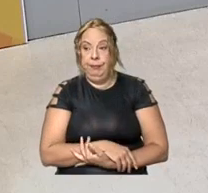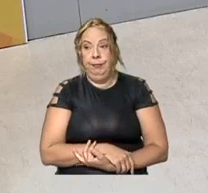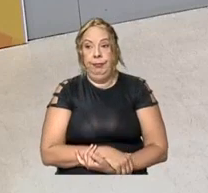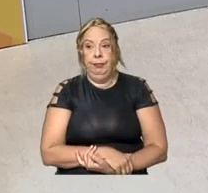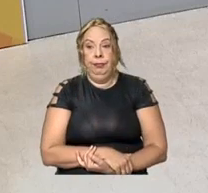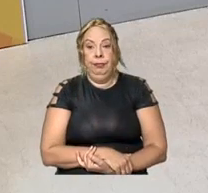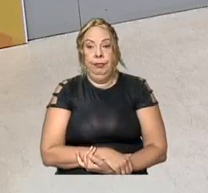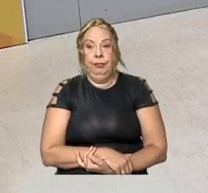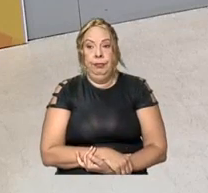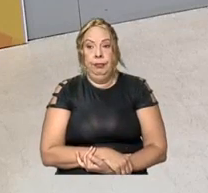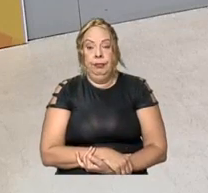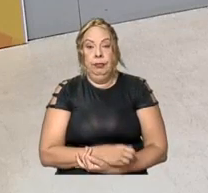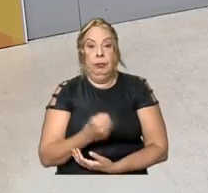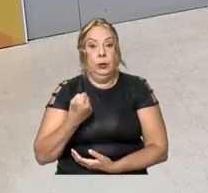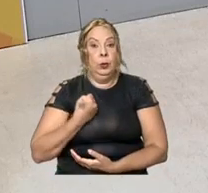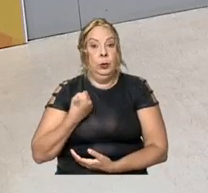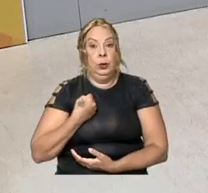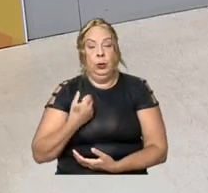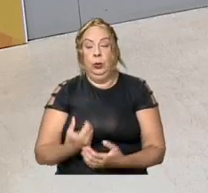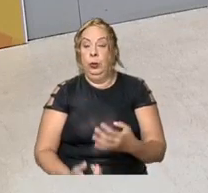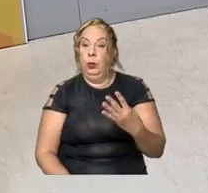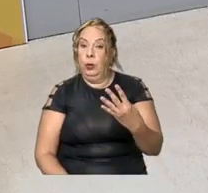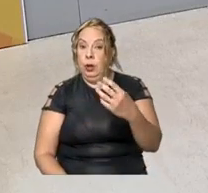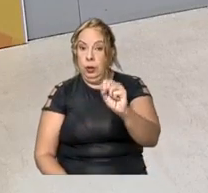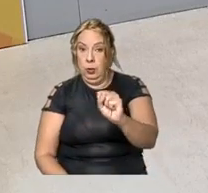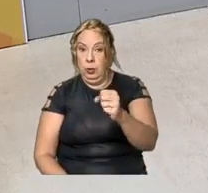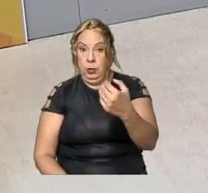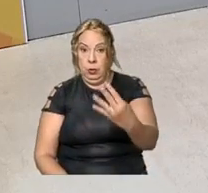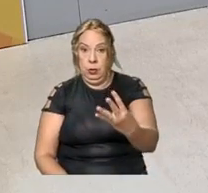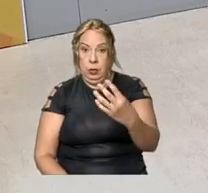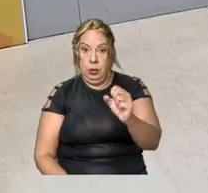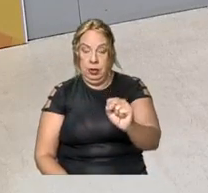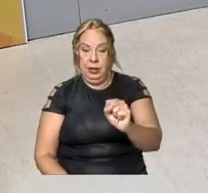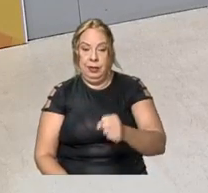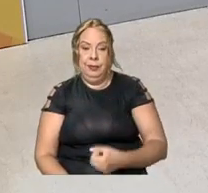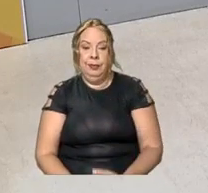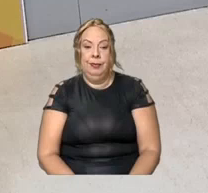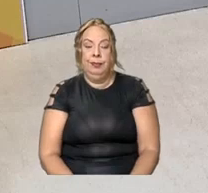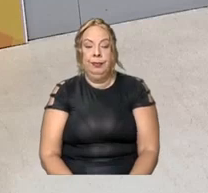Tem número 48 saindo.